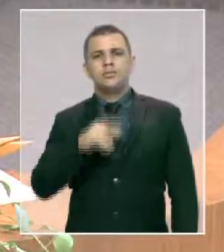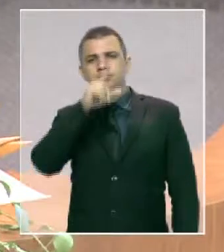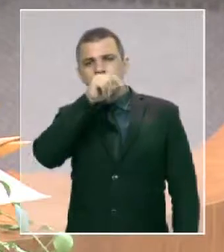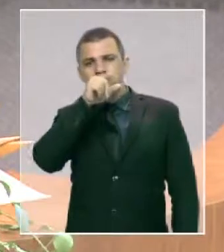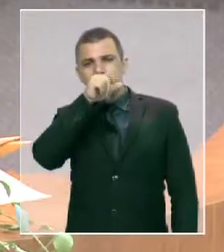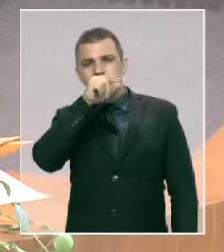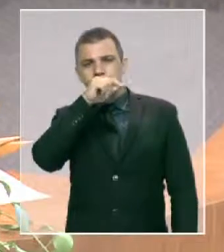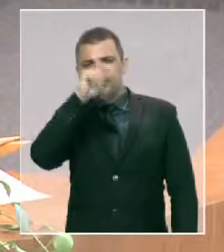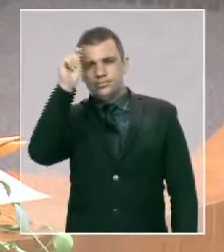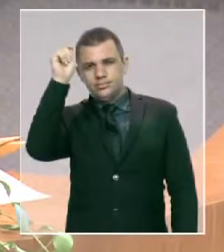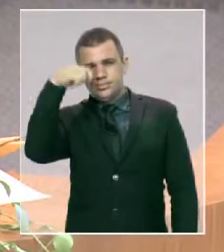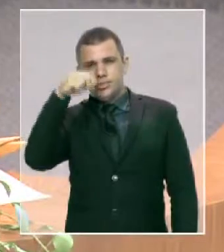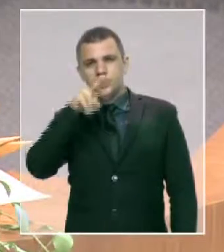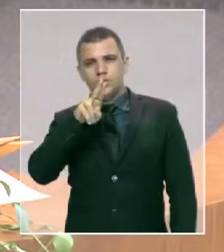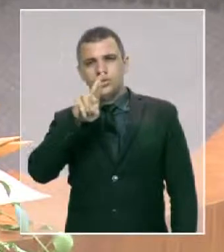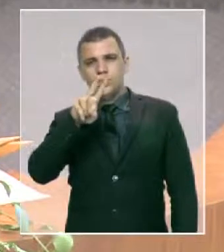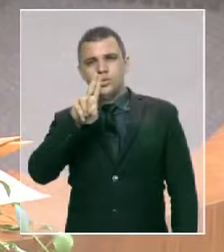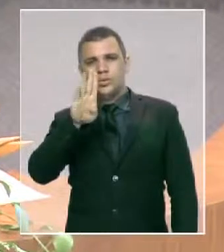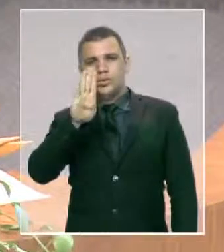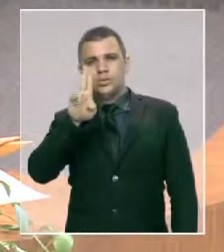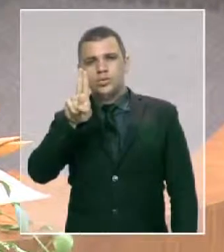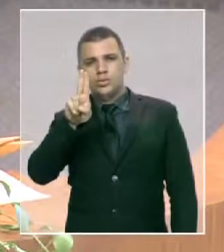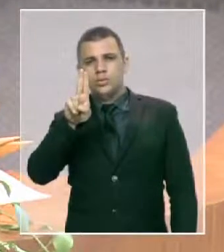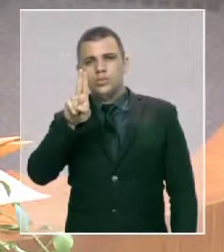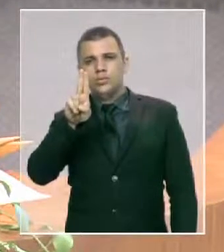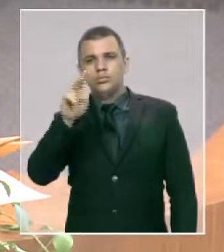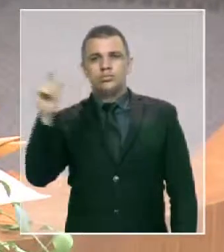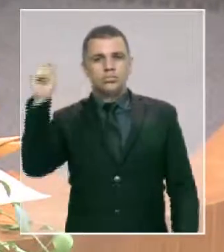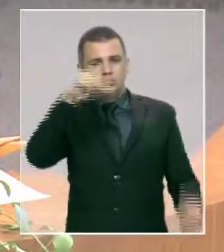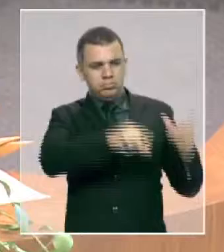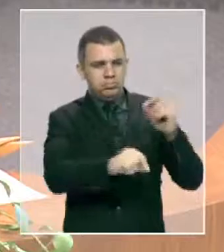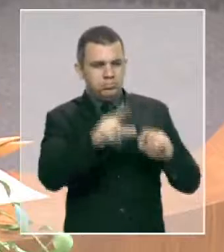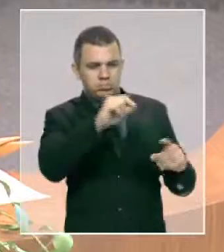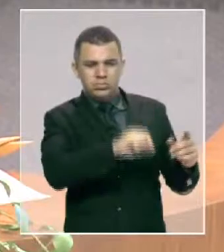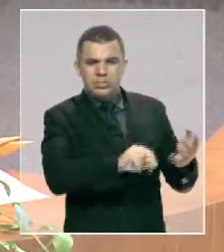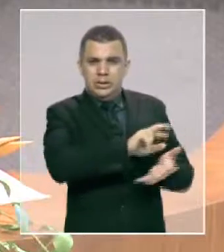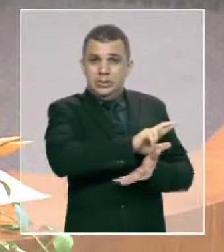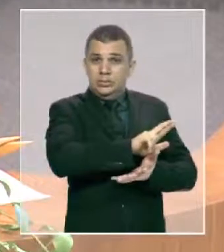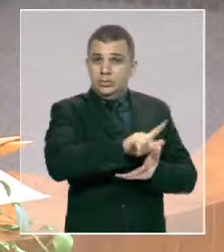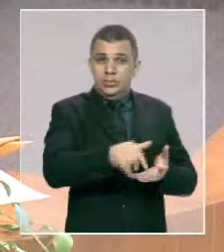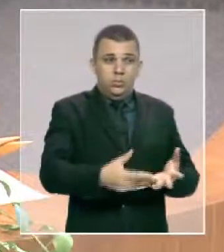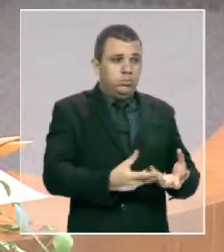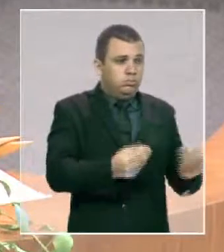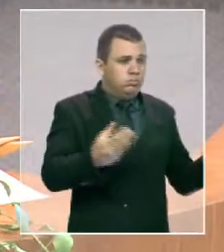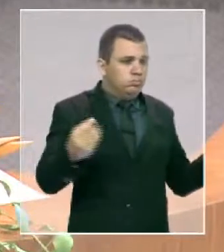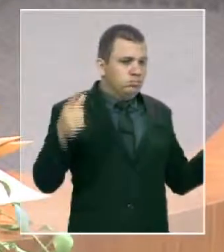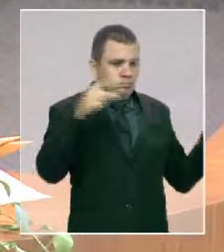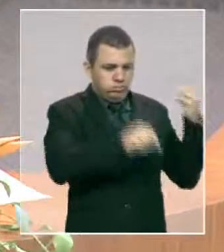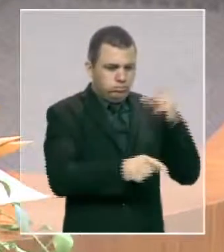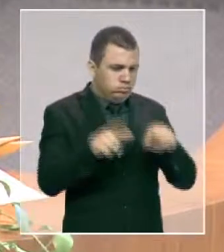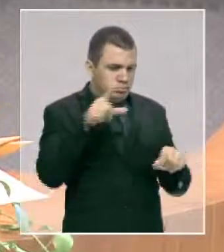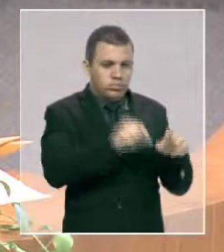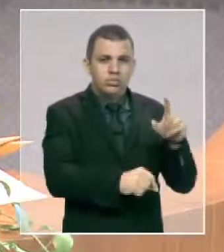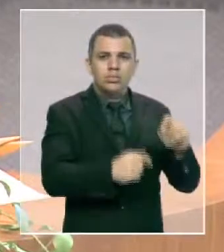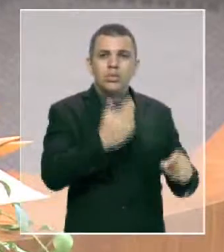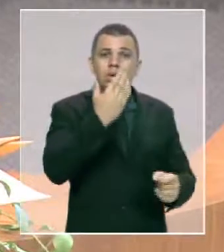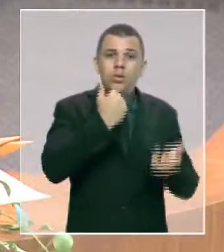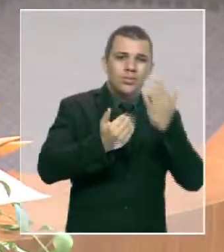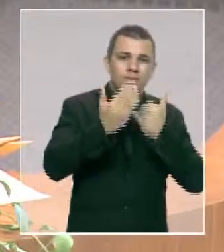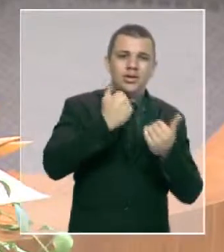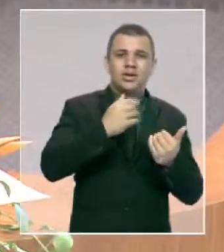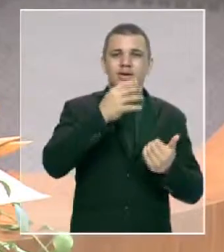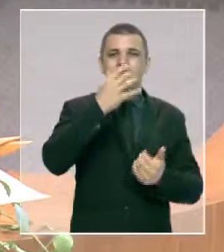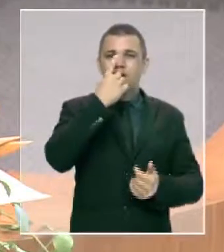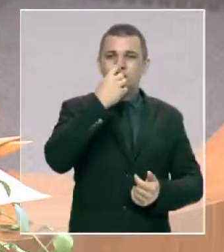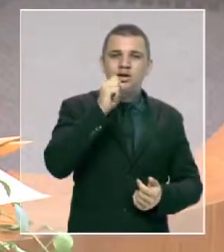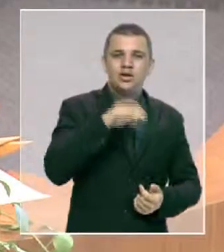devorando dejetos, sujeira, lixo, próximo à feira da cidade